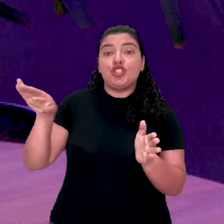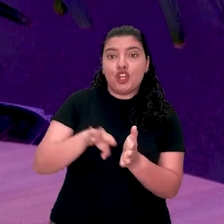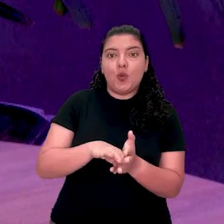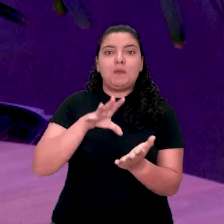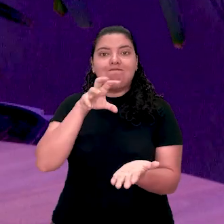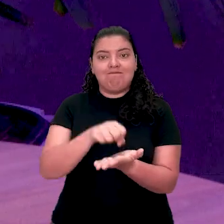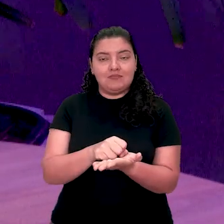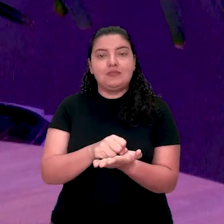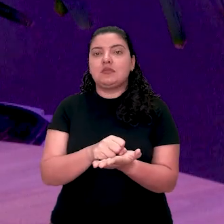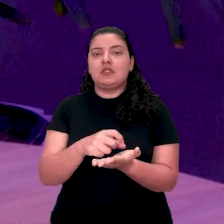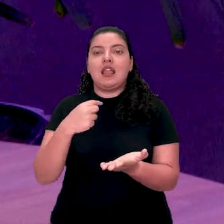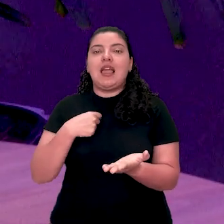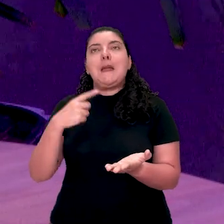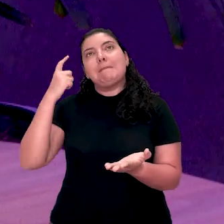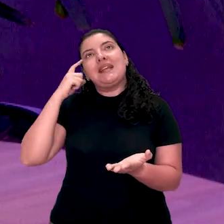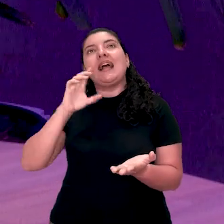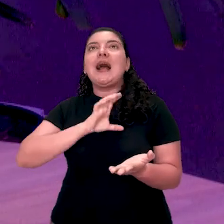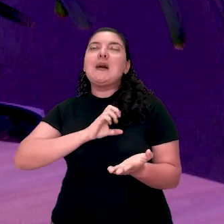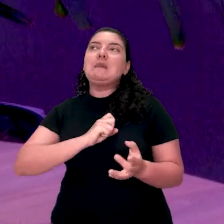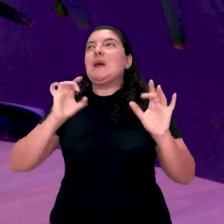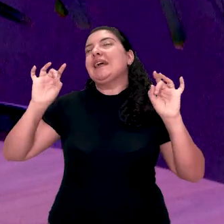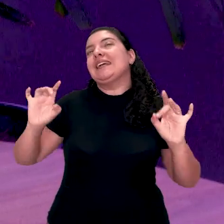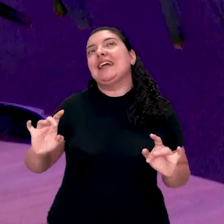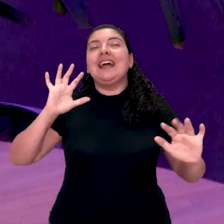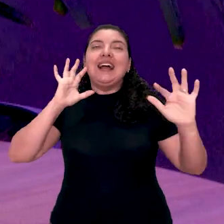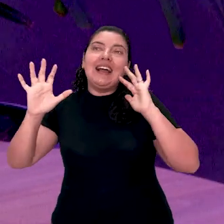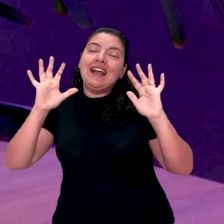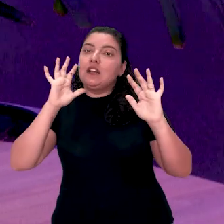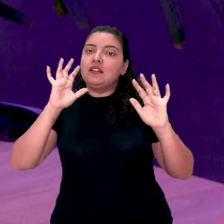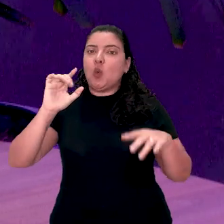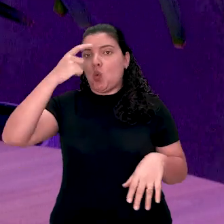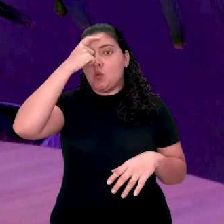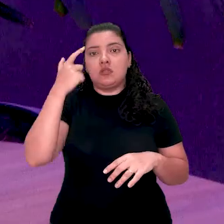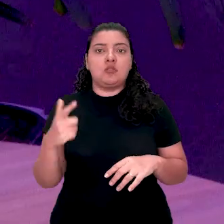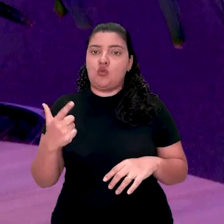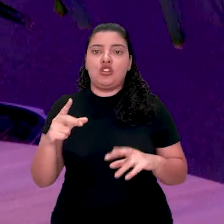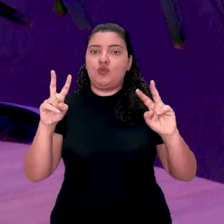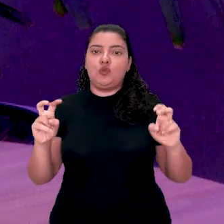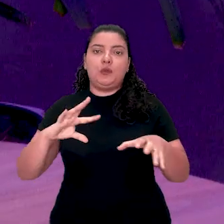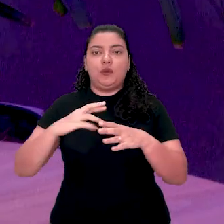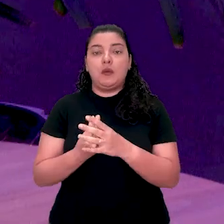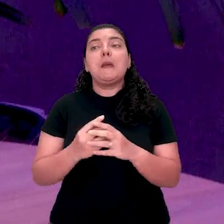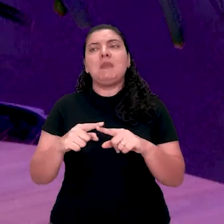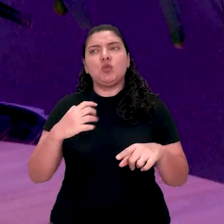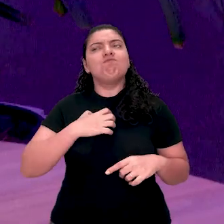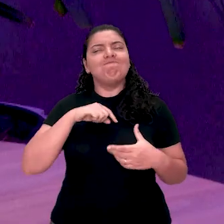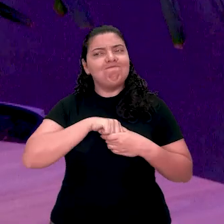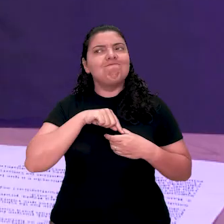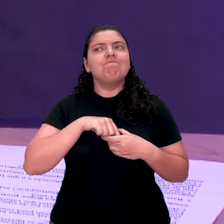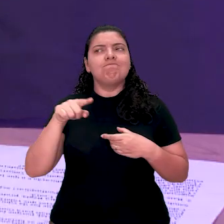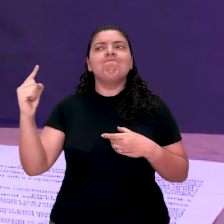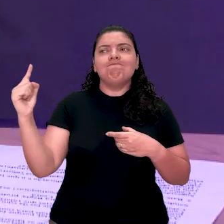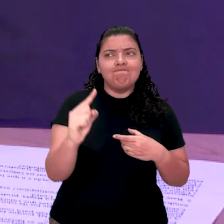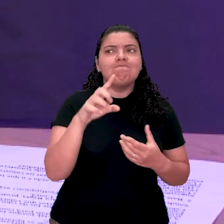chegou, não foi nenhum romantismo, né? Também não havia uma consciência com relação à inclusão. Mas eu senti que era necessário você